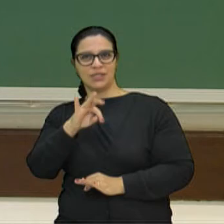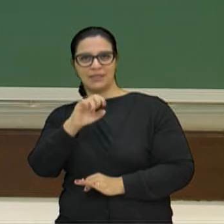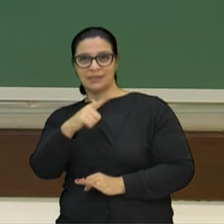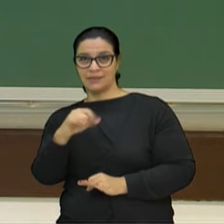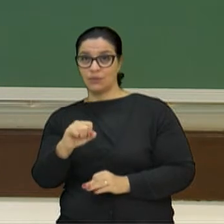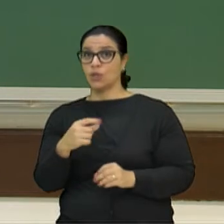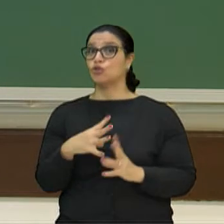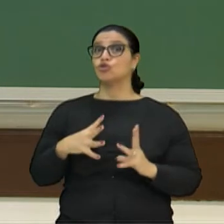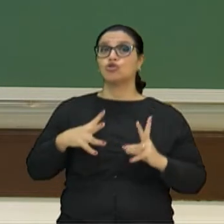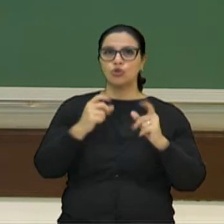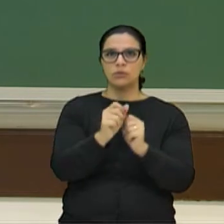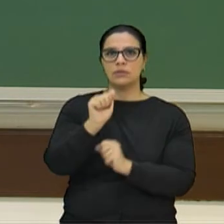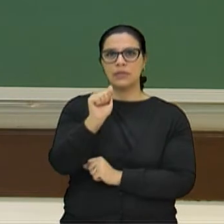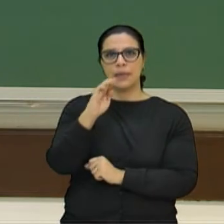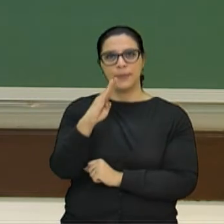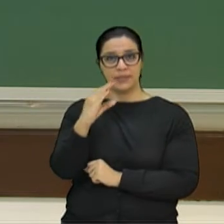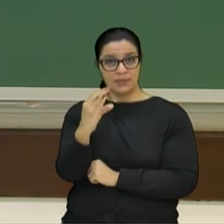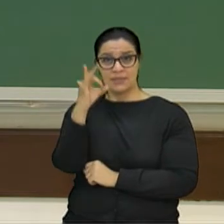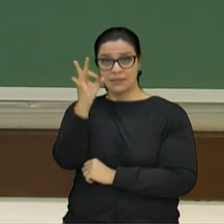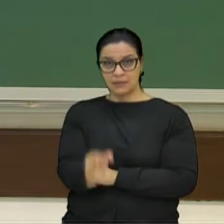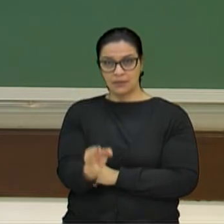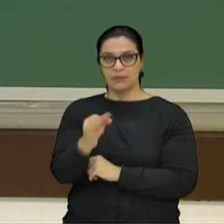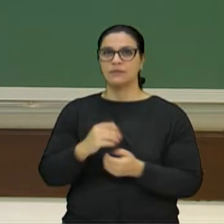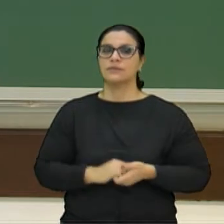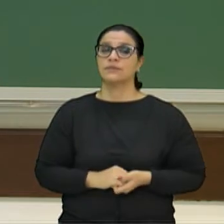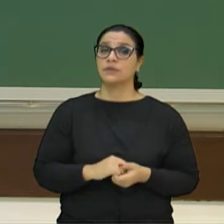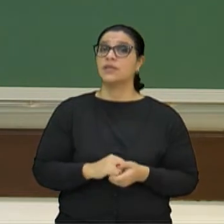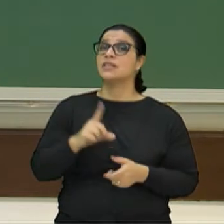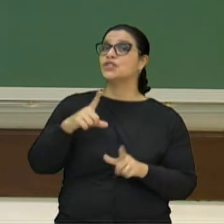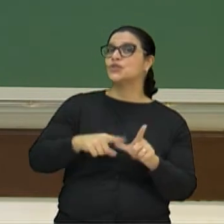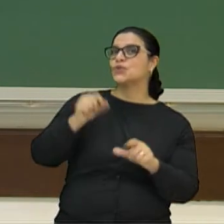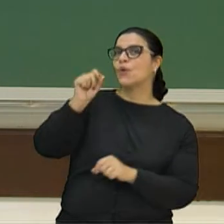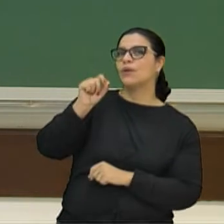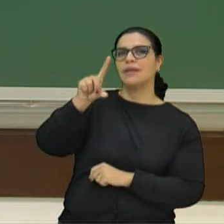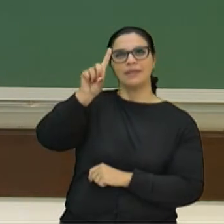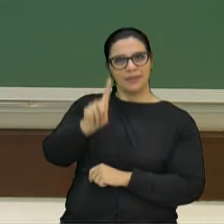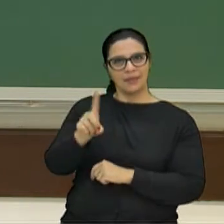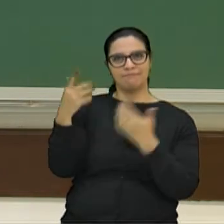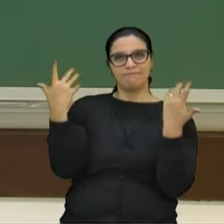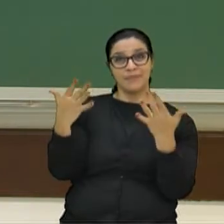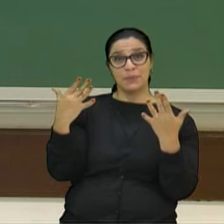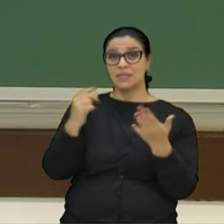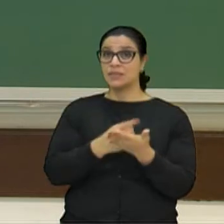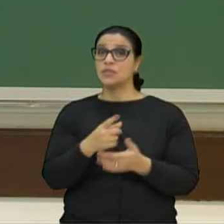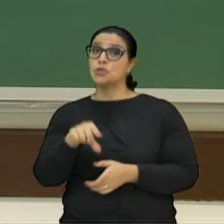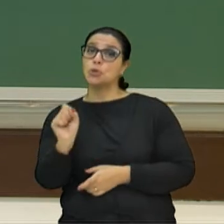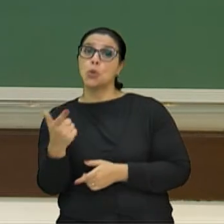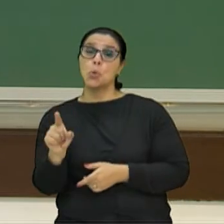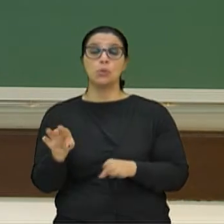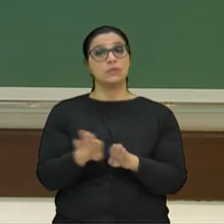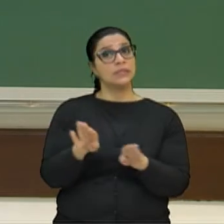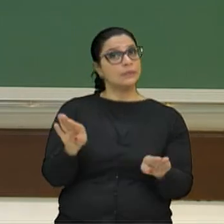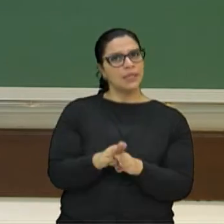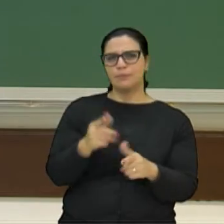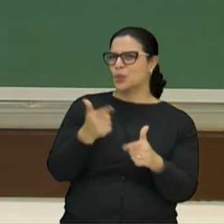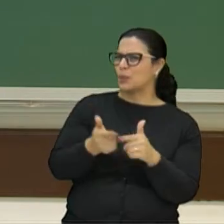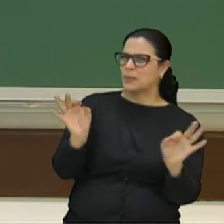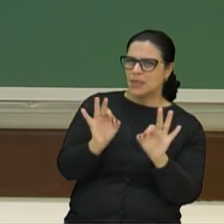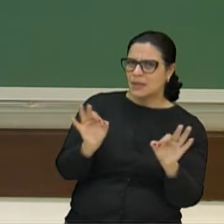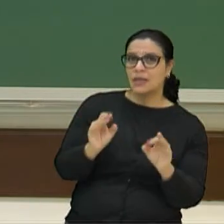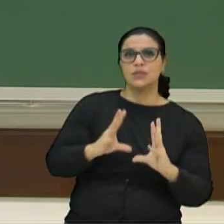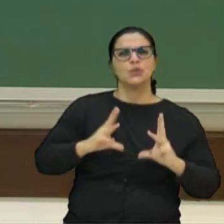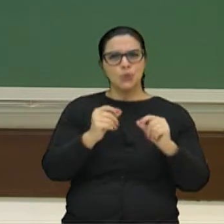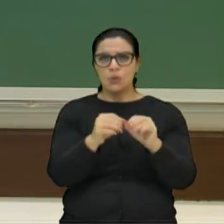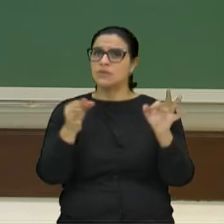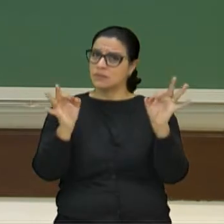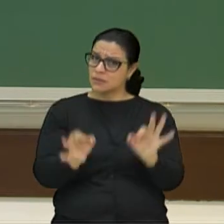as alternativas então estão corretas. Aqueles que marcaram a letra D, parabéns. Aqueles que marcaram outras letras, não tem problema. Todas